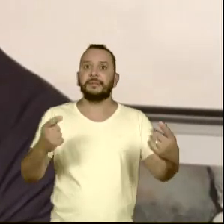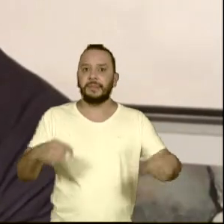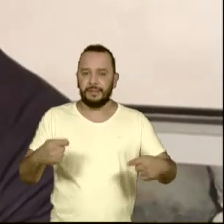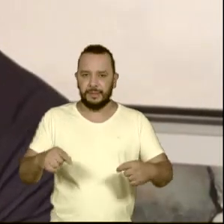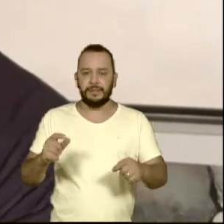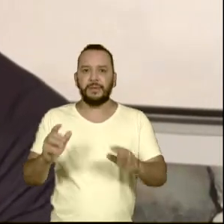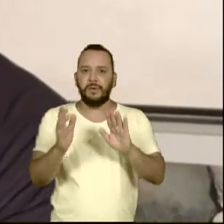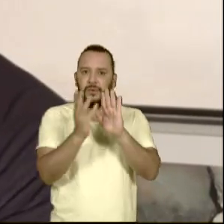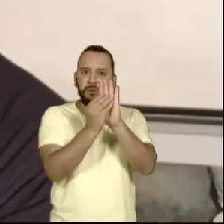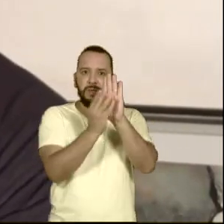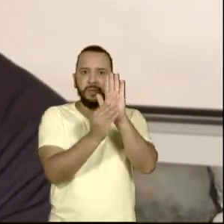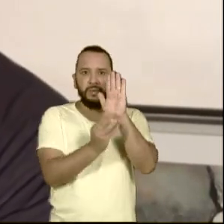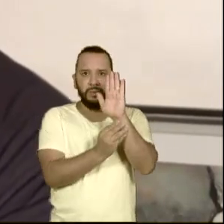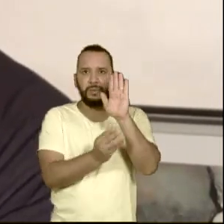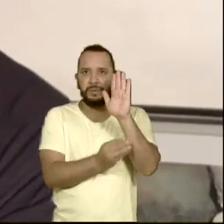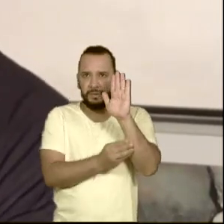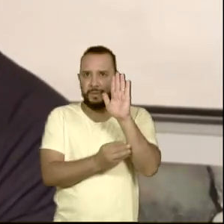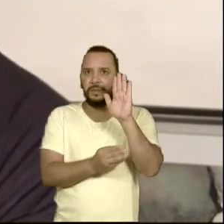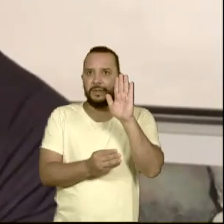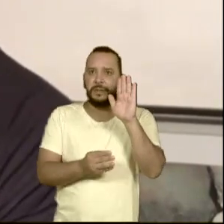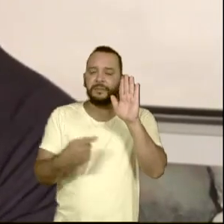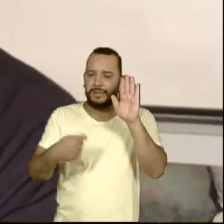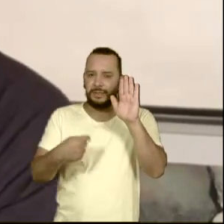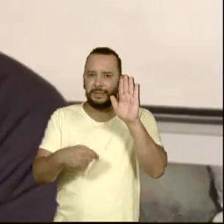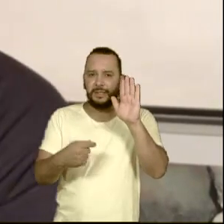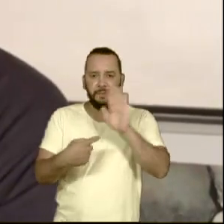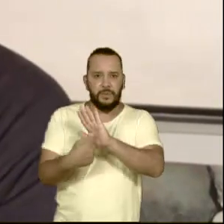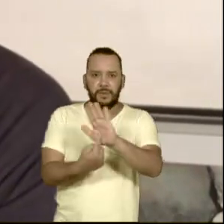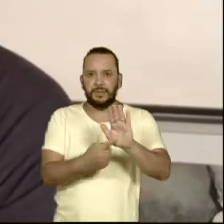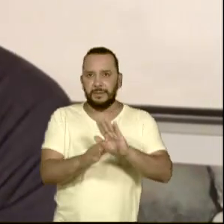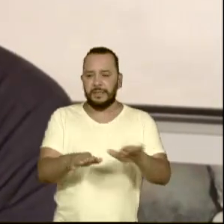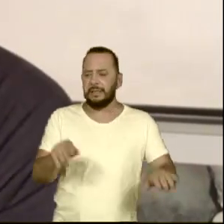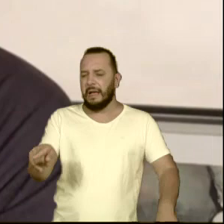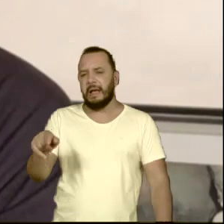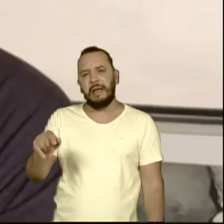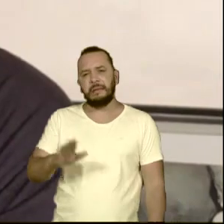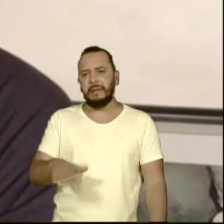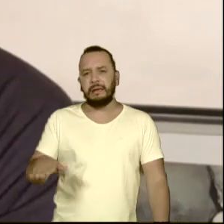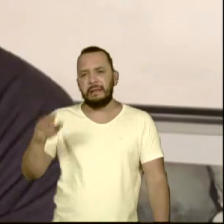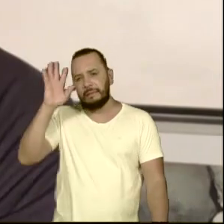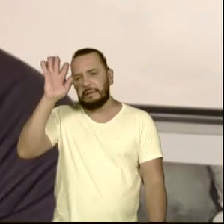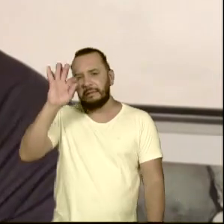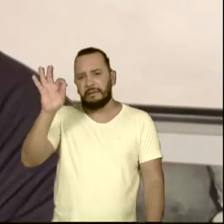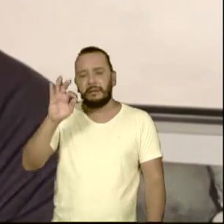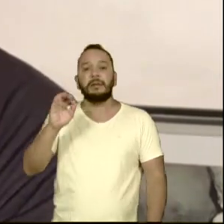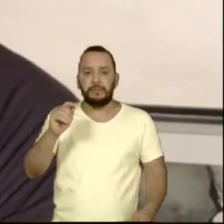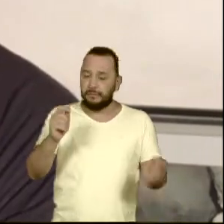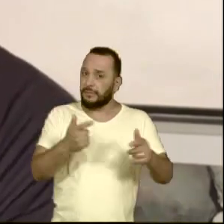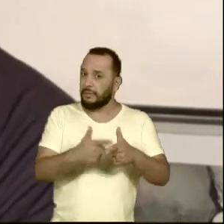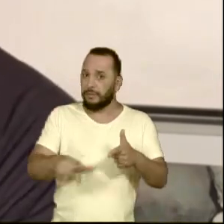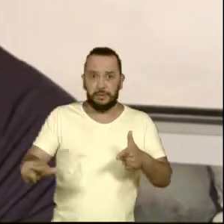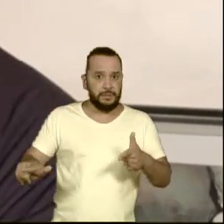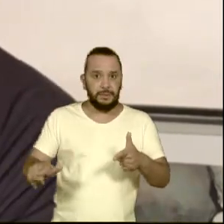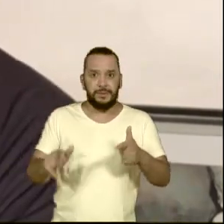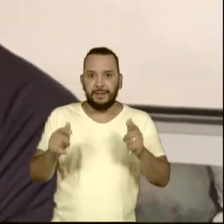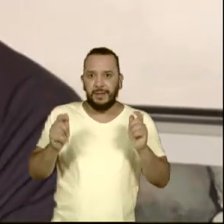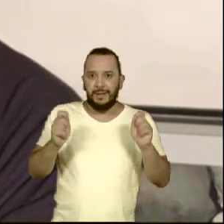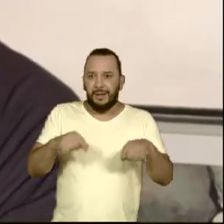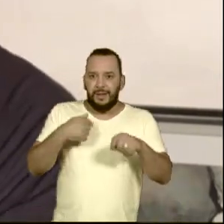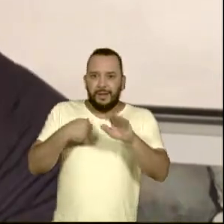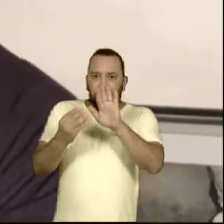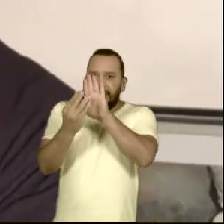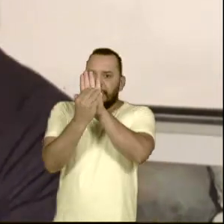colocar o conteúdo no que a gente faz para as crianças. Tem que colocar. Ah, mas ela é muito pequena, ela não vai entender. Não tem problema. Você está jogando uma sementinha